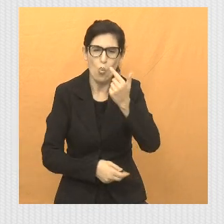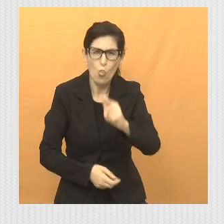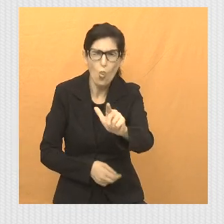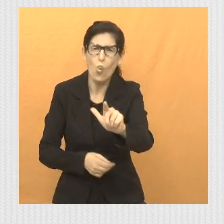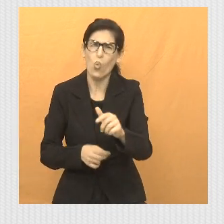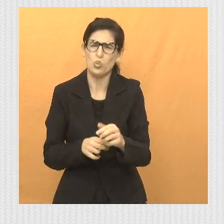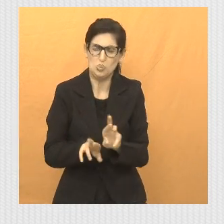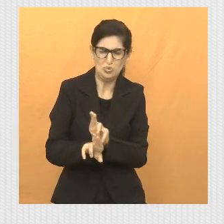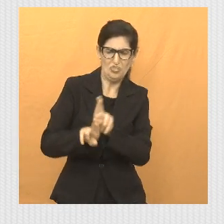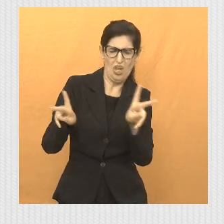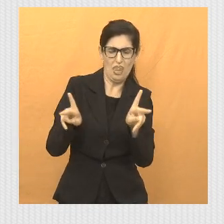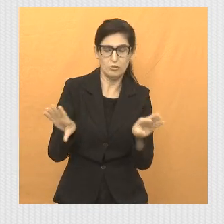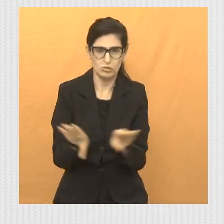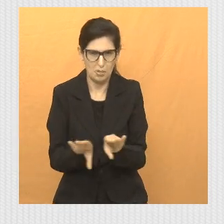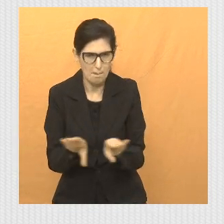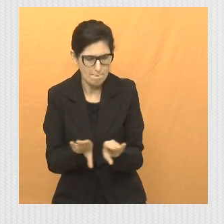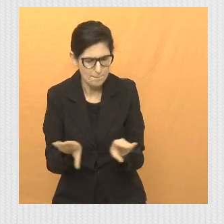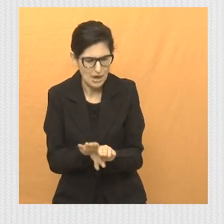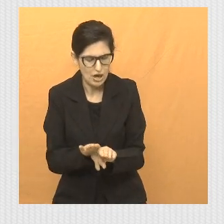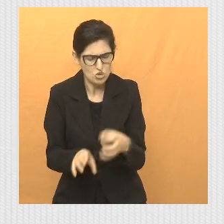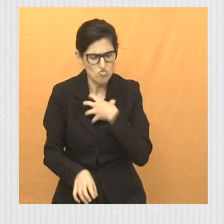um aumento